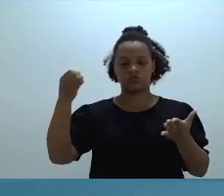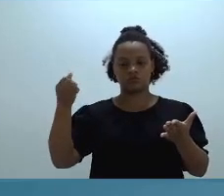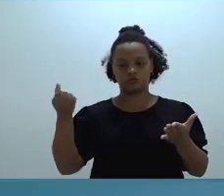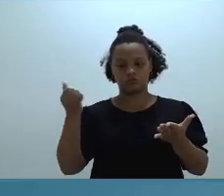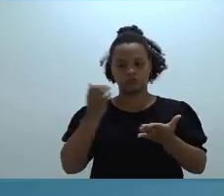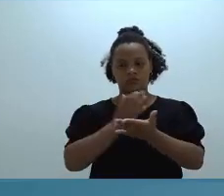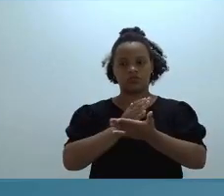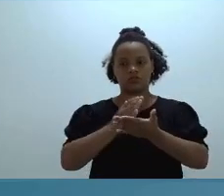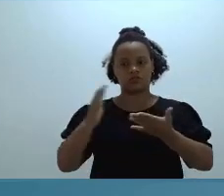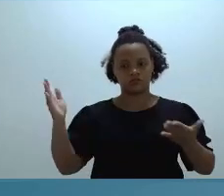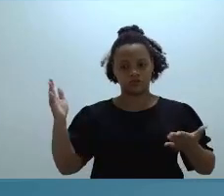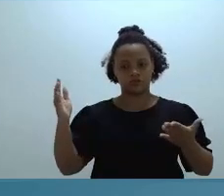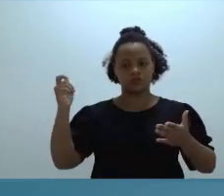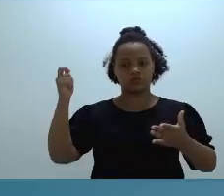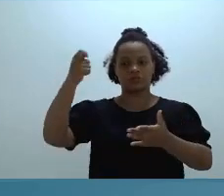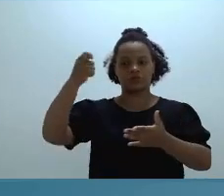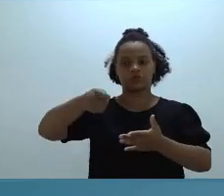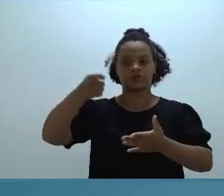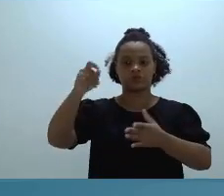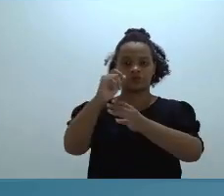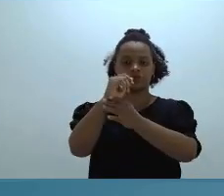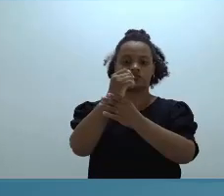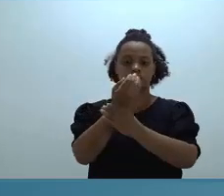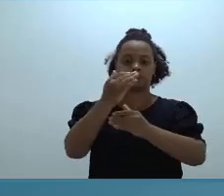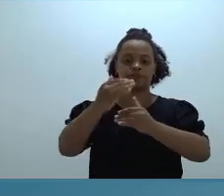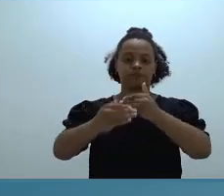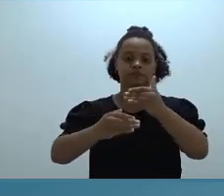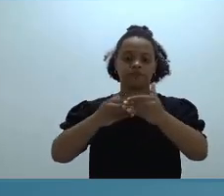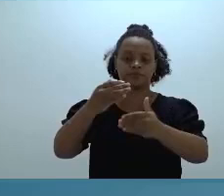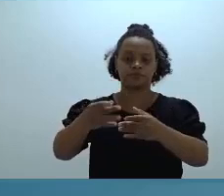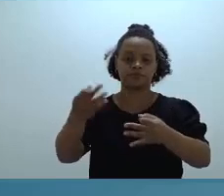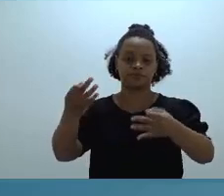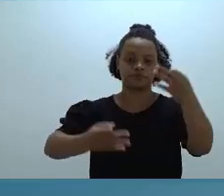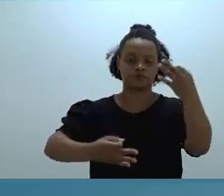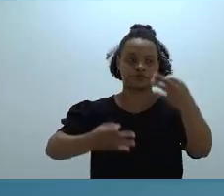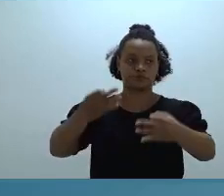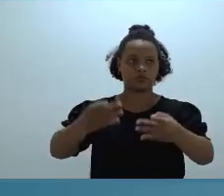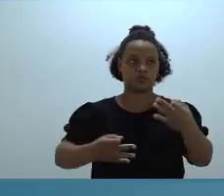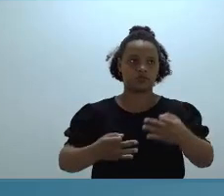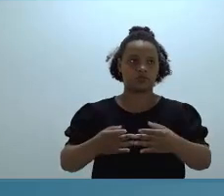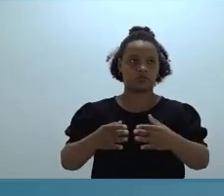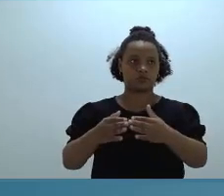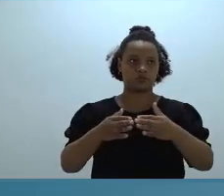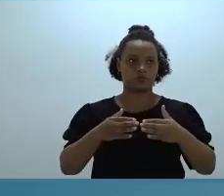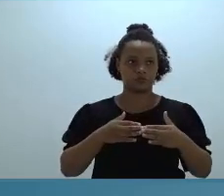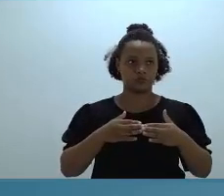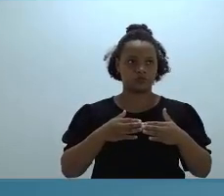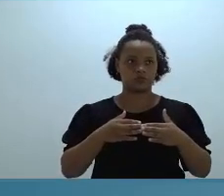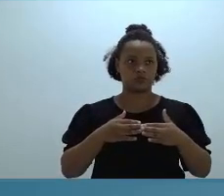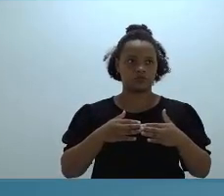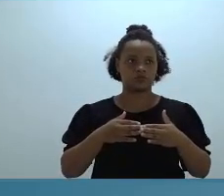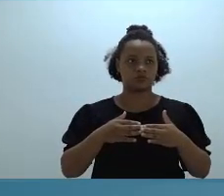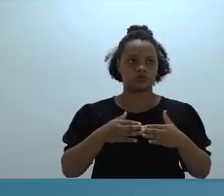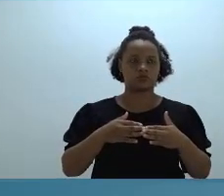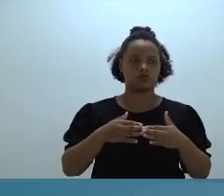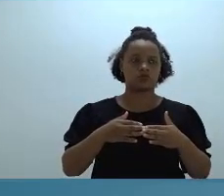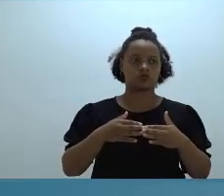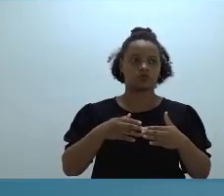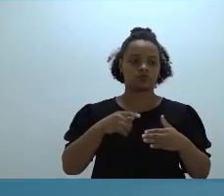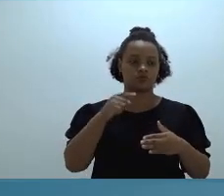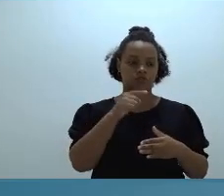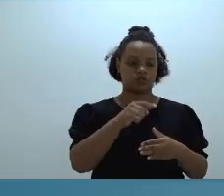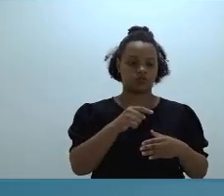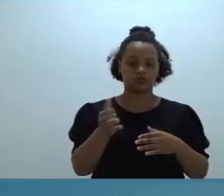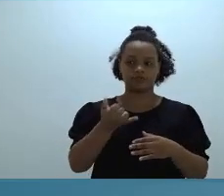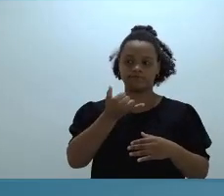inicialmente concedeu a segurança, transitou em julgado e que o pedido de retratação formulado pelo agravado, o